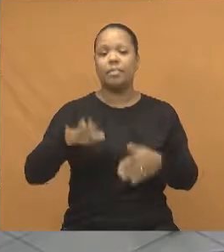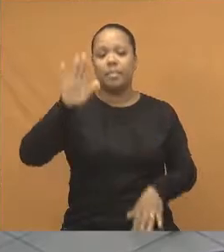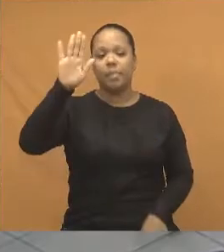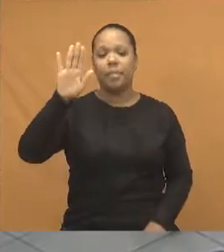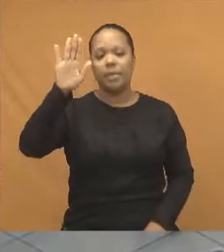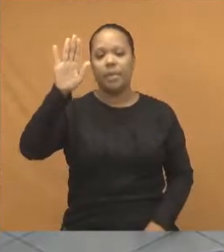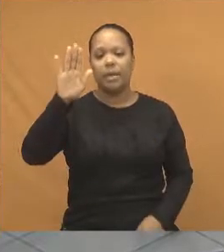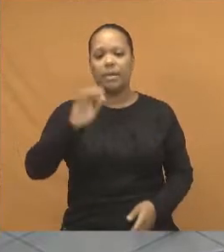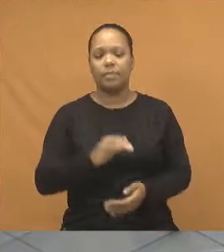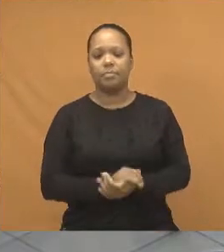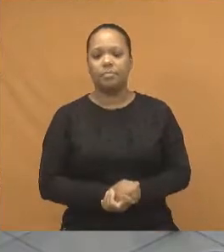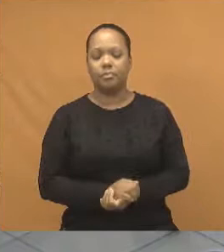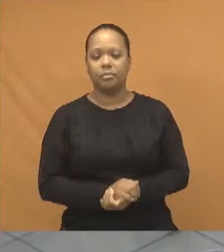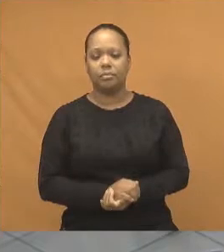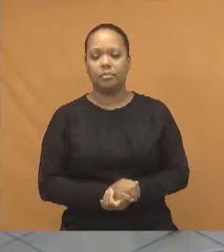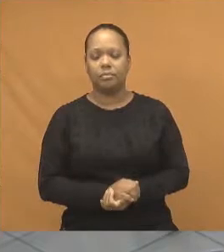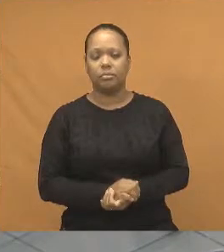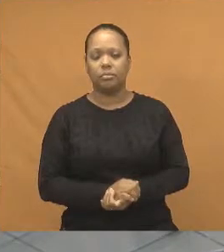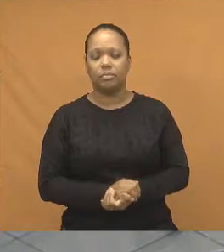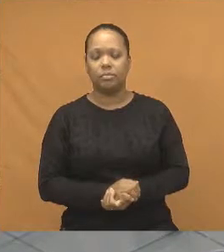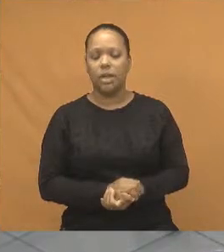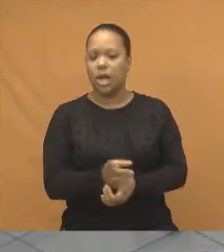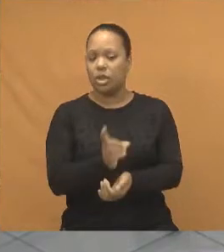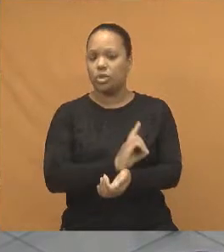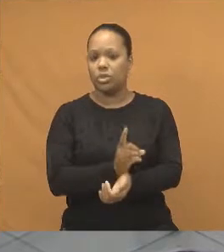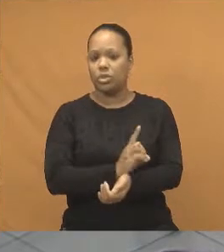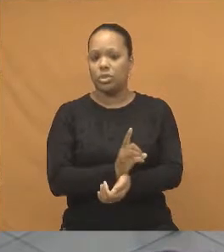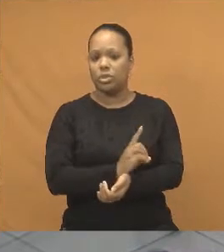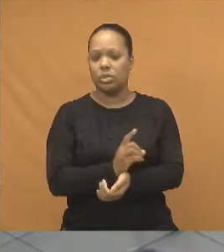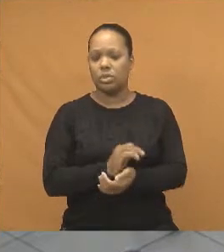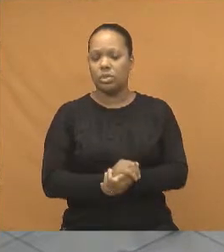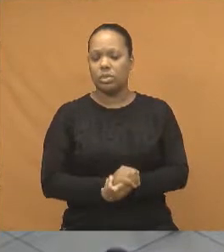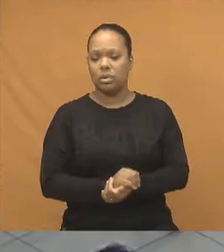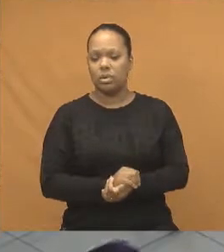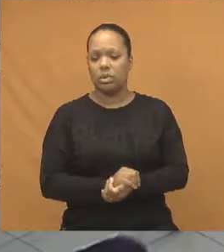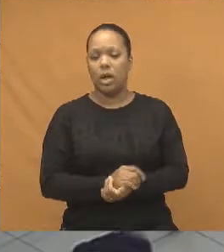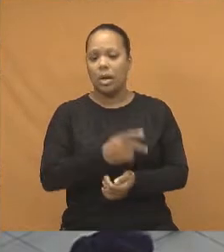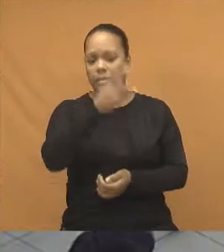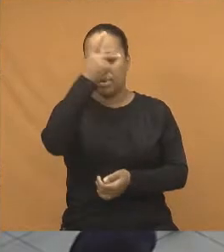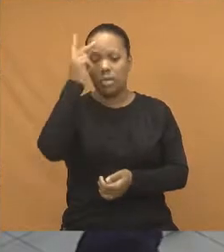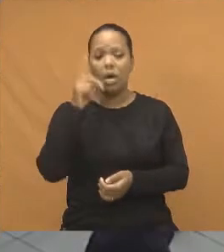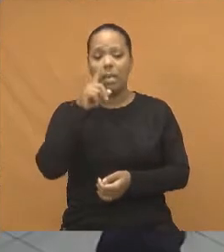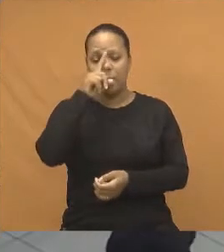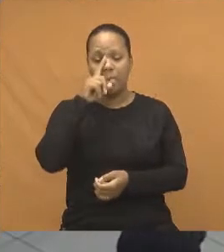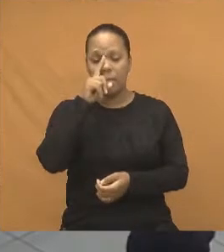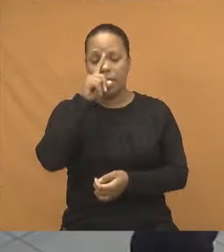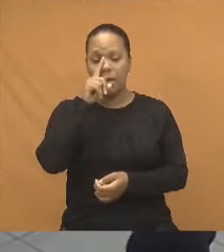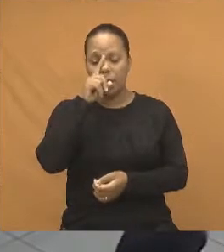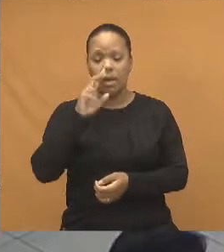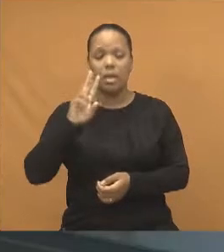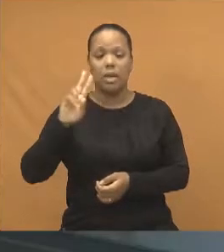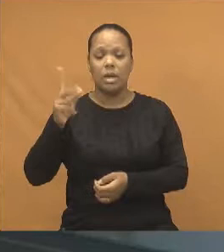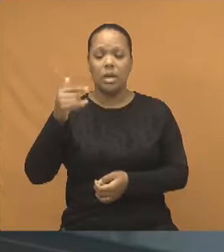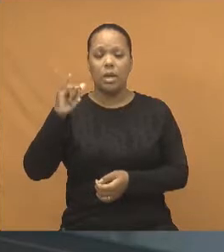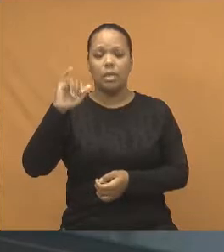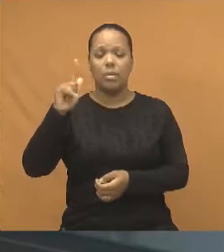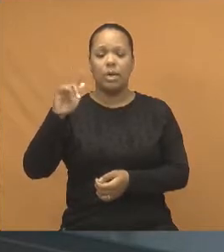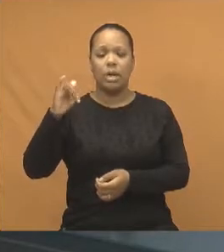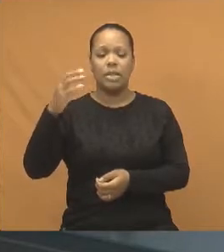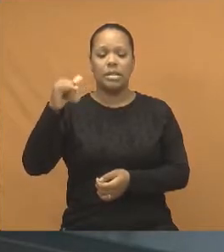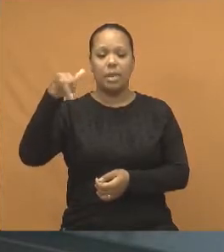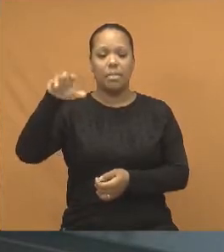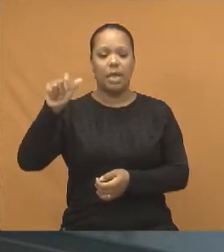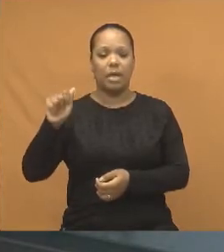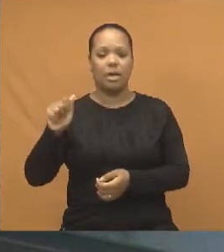pois não. Flavinho, os diabéticos descompensados são os que têm o maior risco de hipoglicemia. Como eu